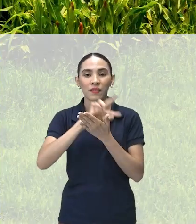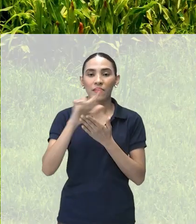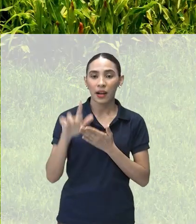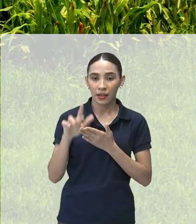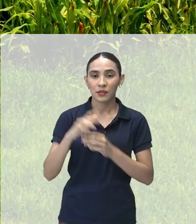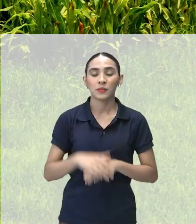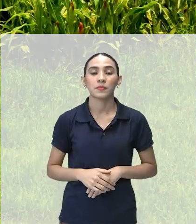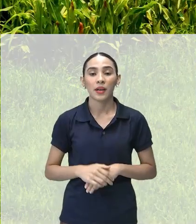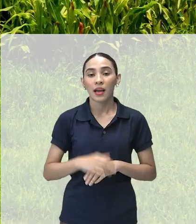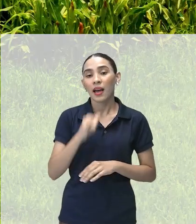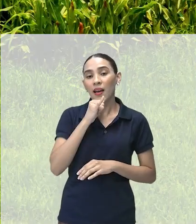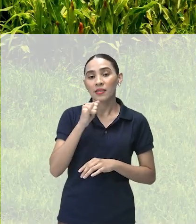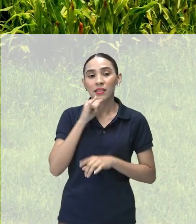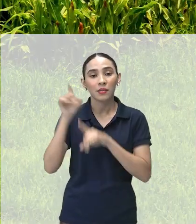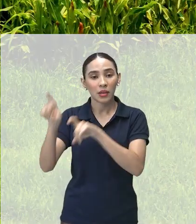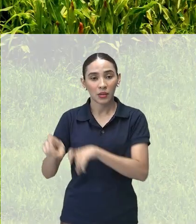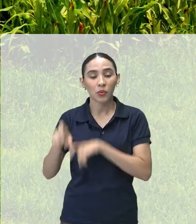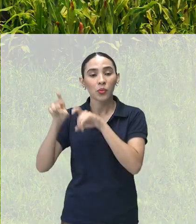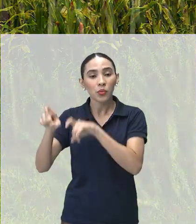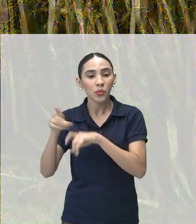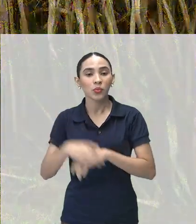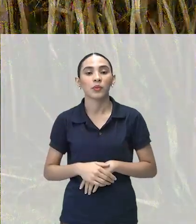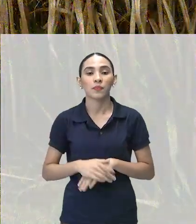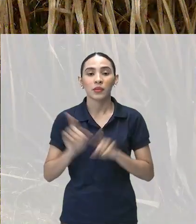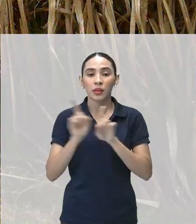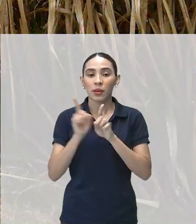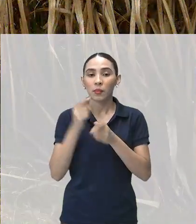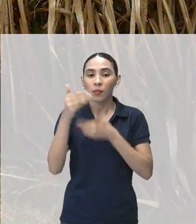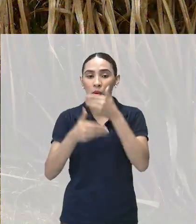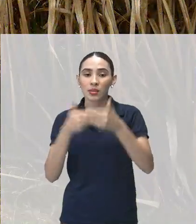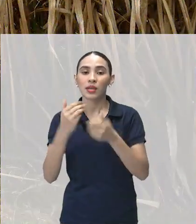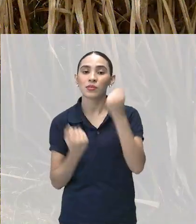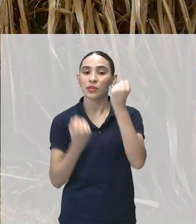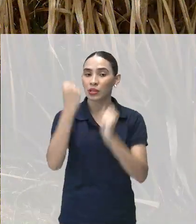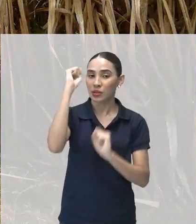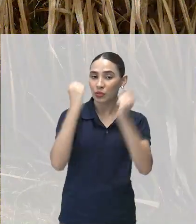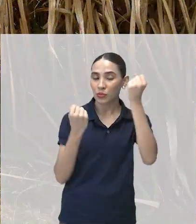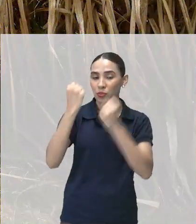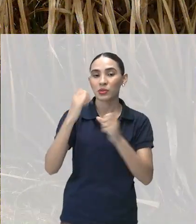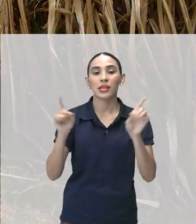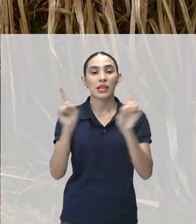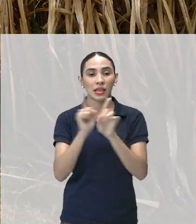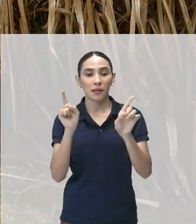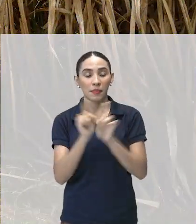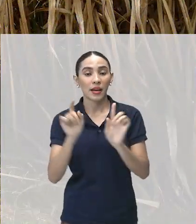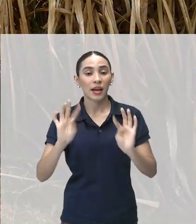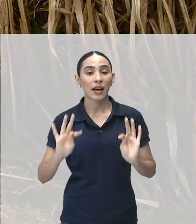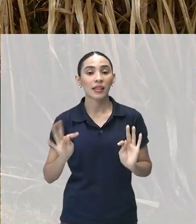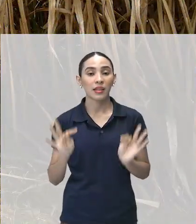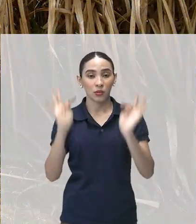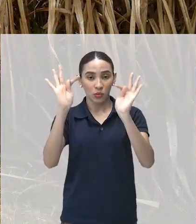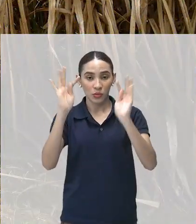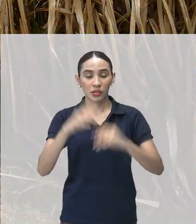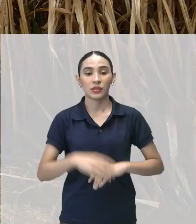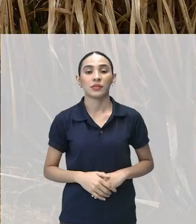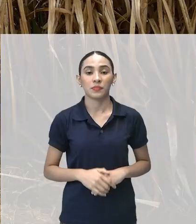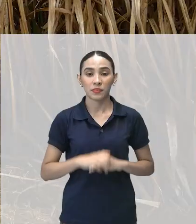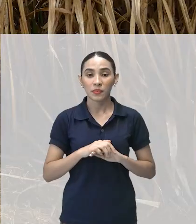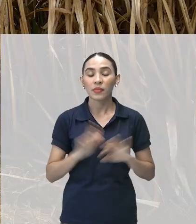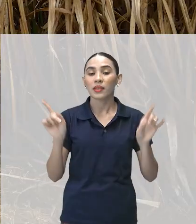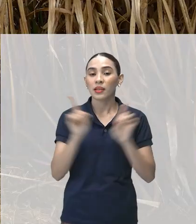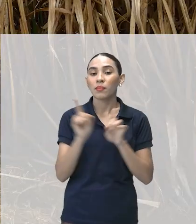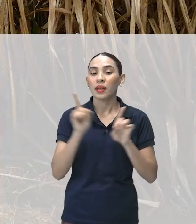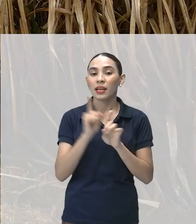áreas, tá? Como a agricultura, o processo da indústria e também a tecnologia, tá? E